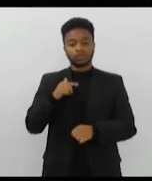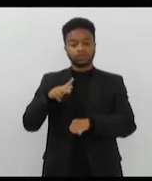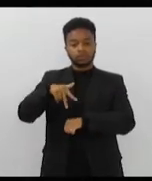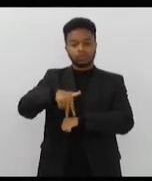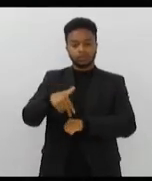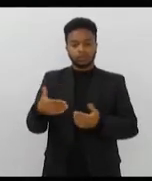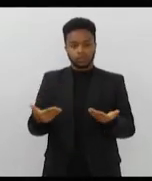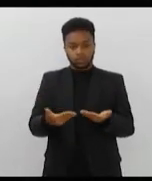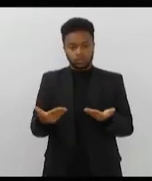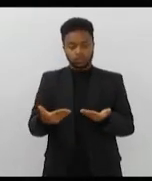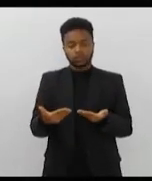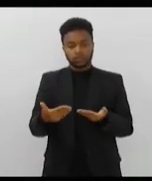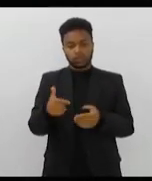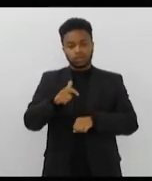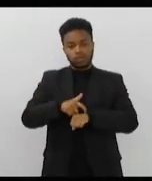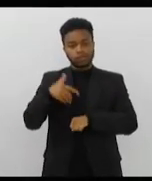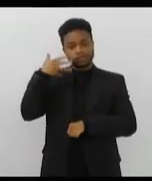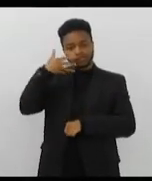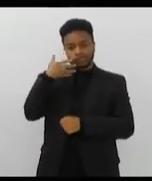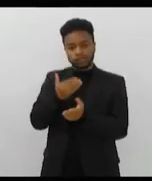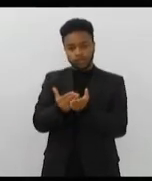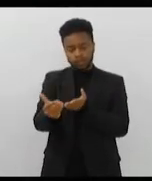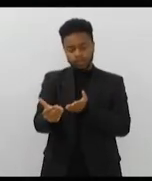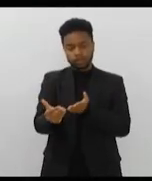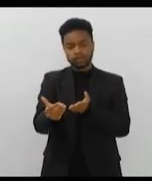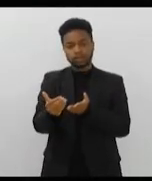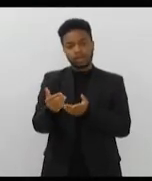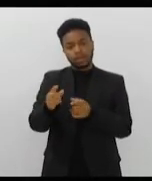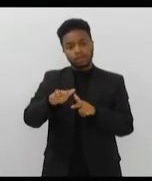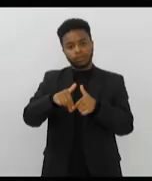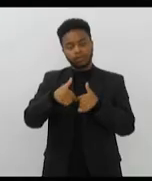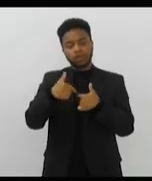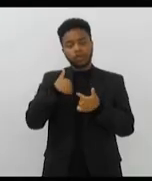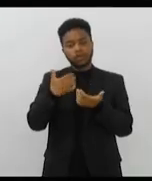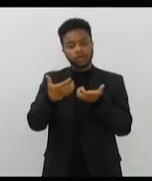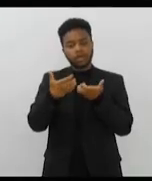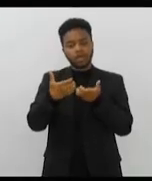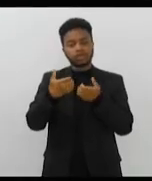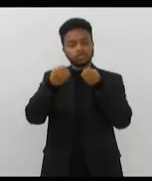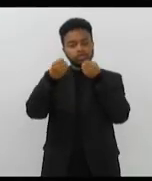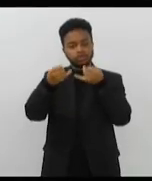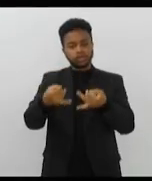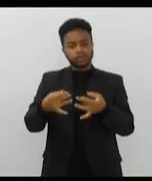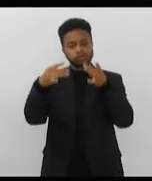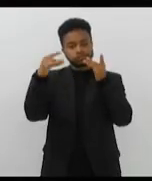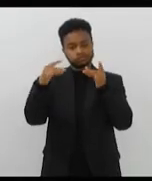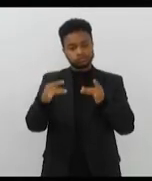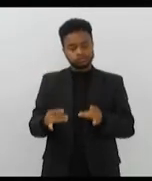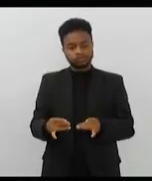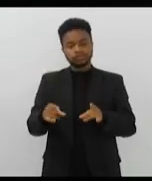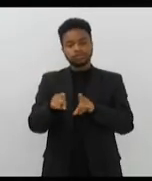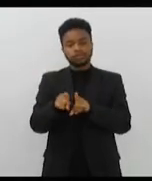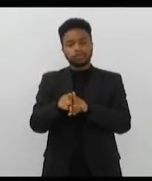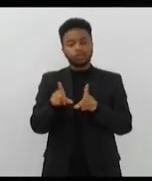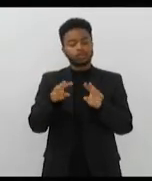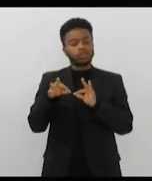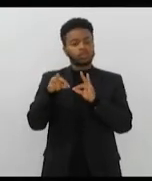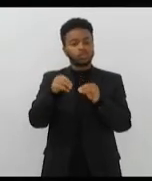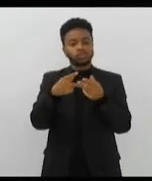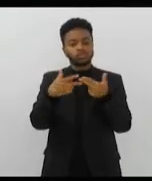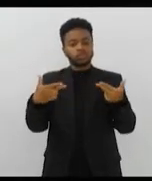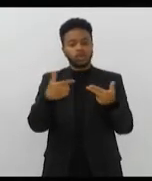a plenário no expediente inicial exatamente para fazer essa narrativa. E tudo o que eu disse está